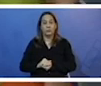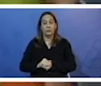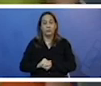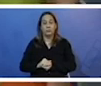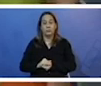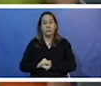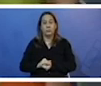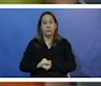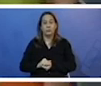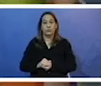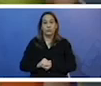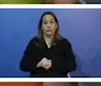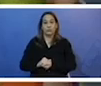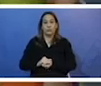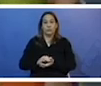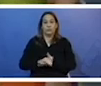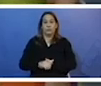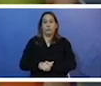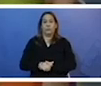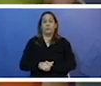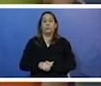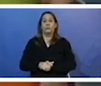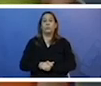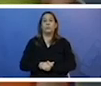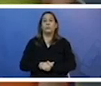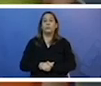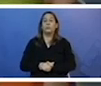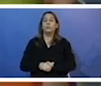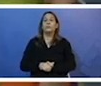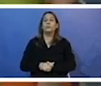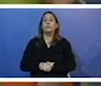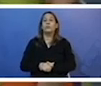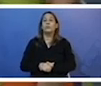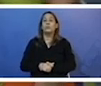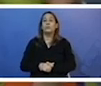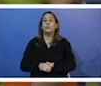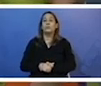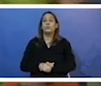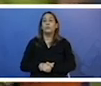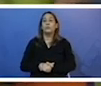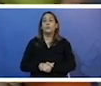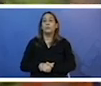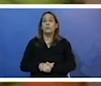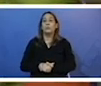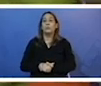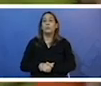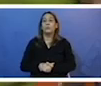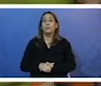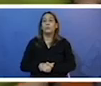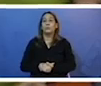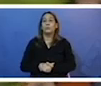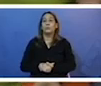igual, espacinho, a, esse A fica sozinho, escrita.